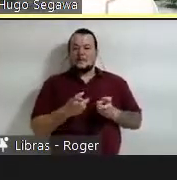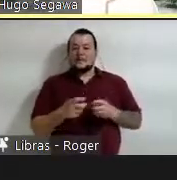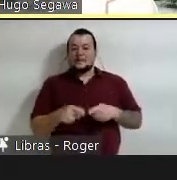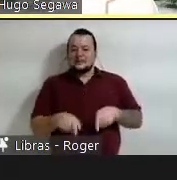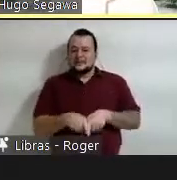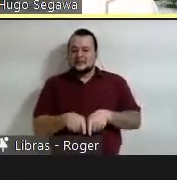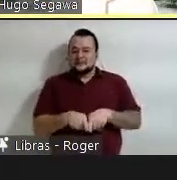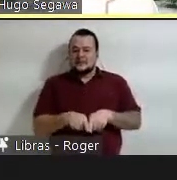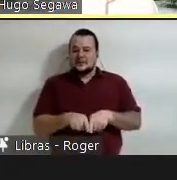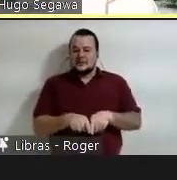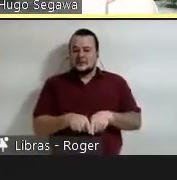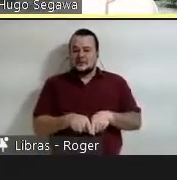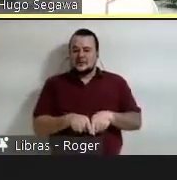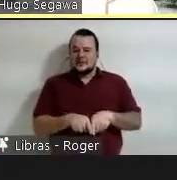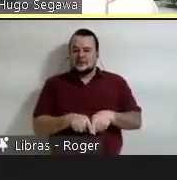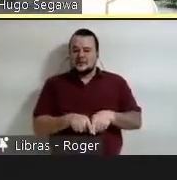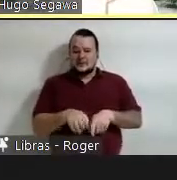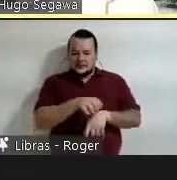essa esplanada,